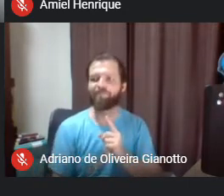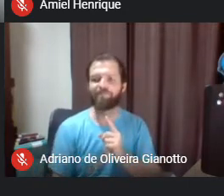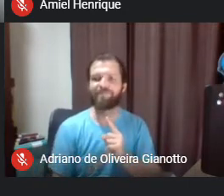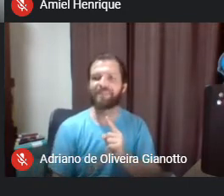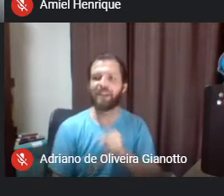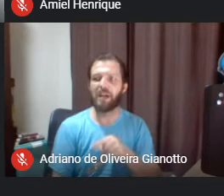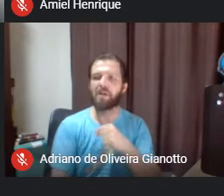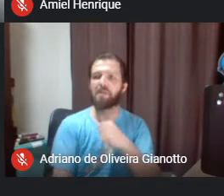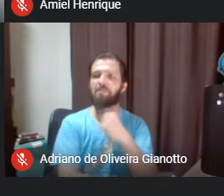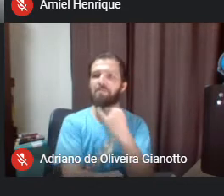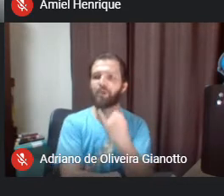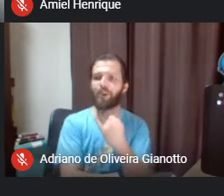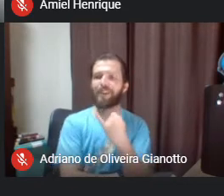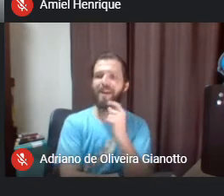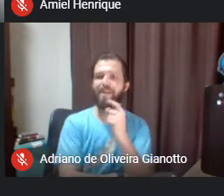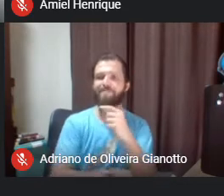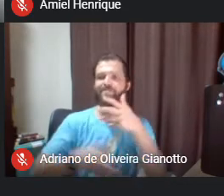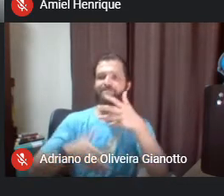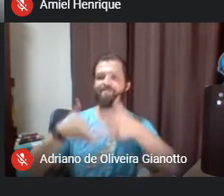inglês